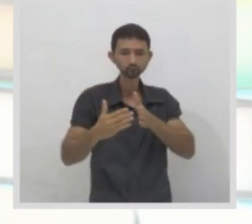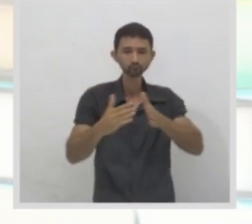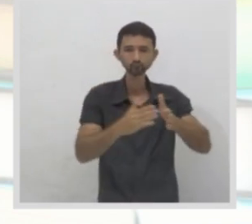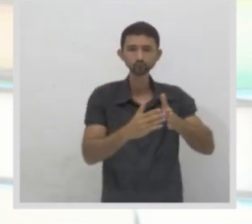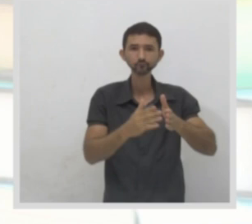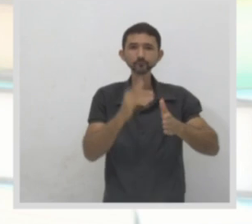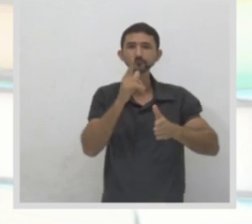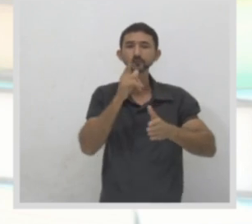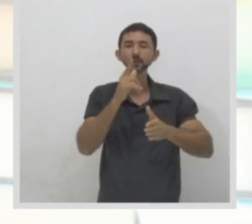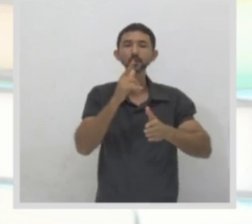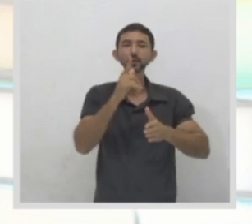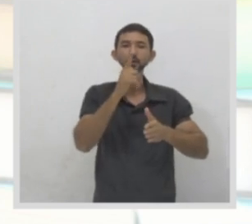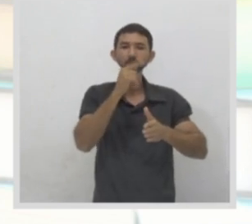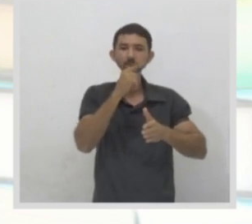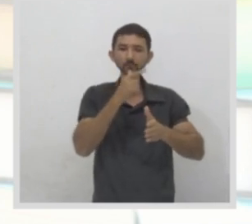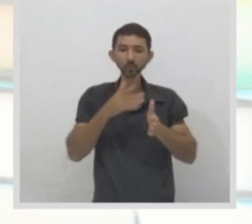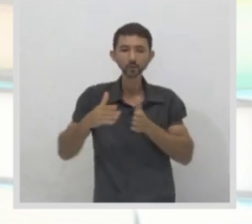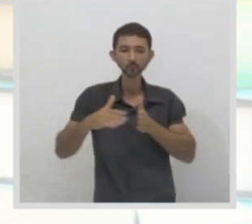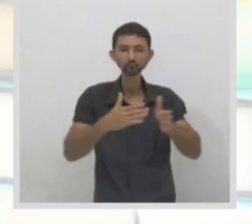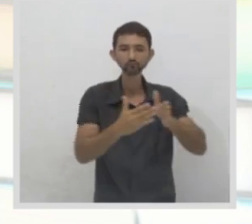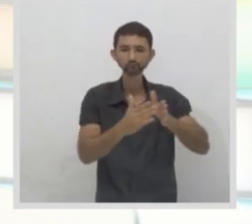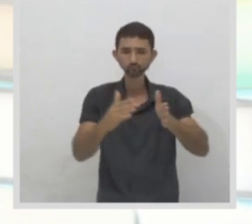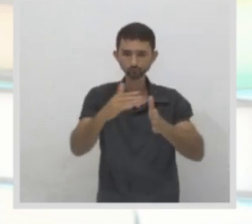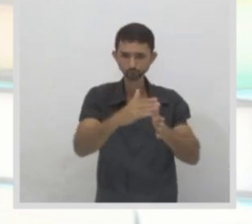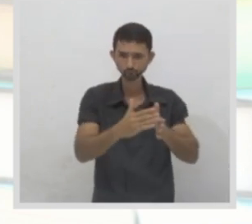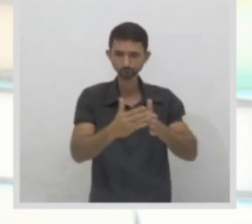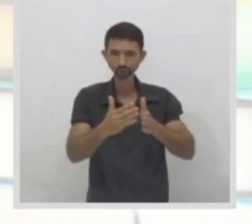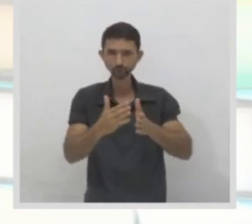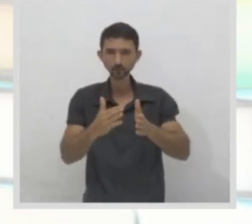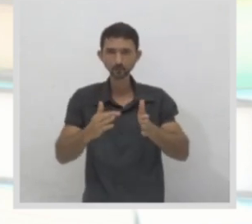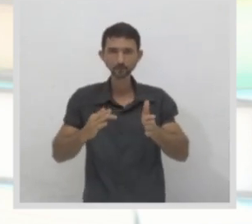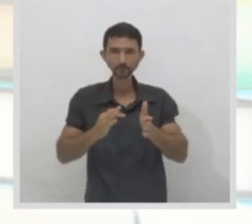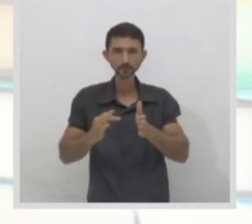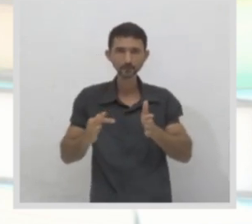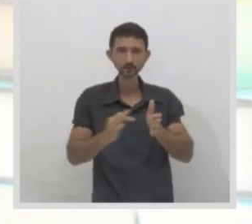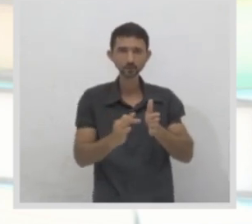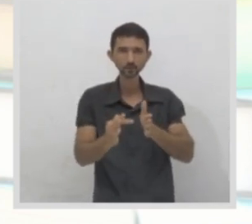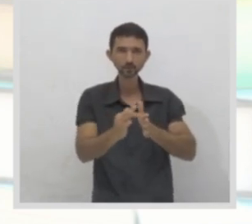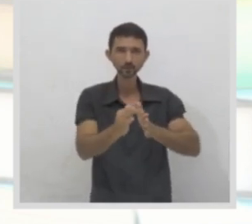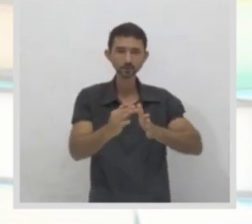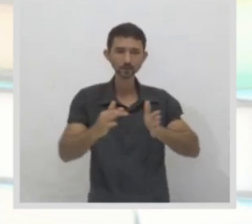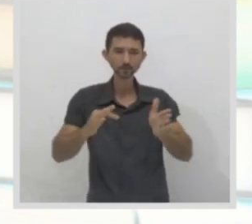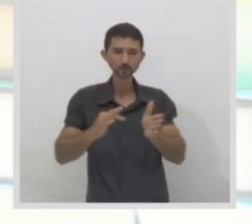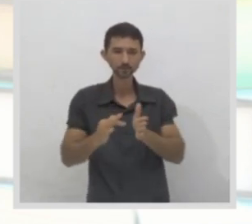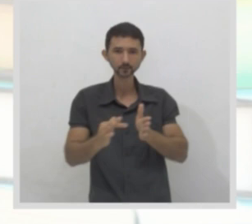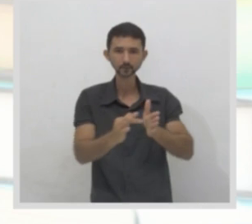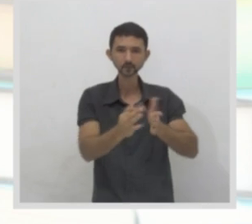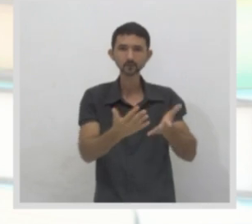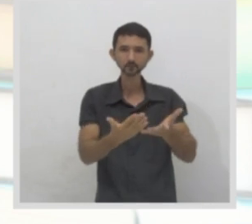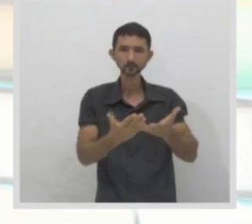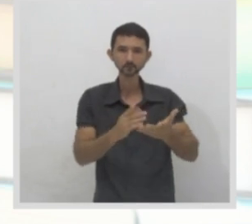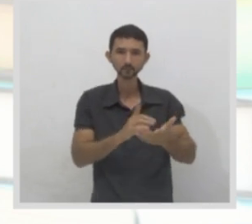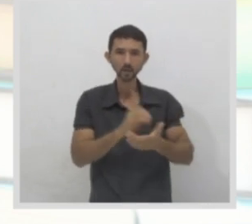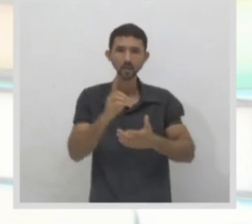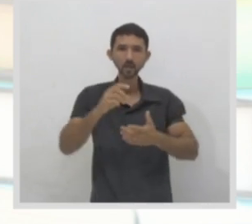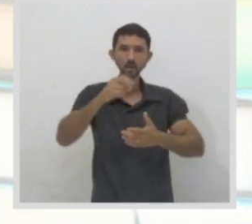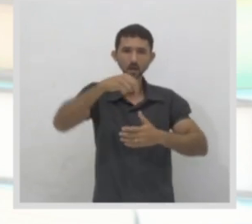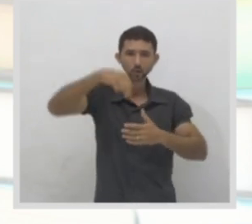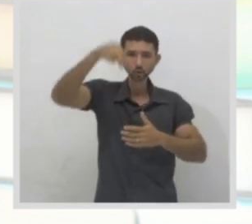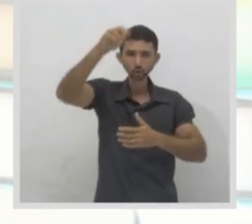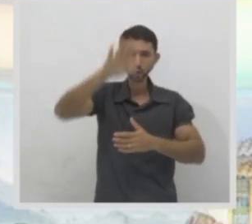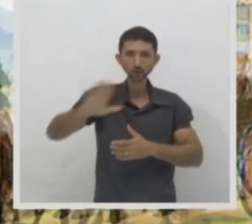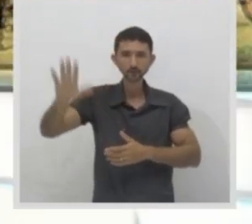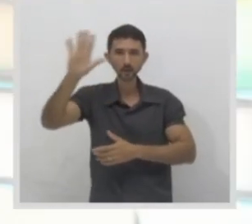Aí você percebe a importância da preocupação do interior do Nordeste, né, ali a parte norte de Minas